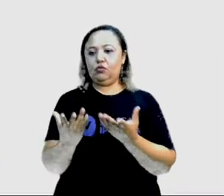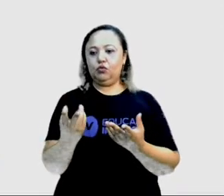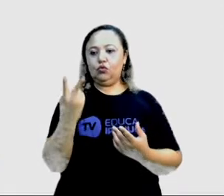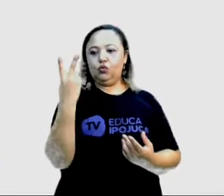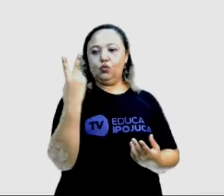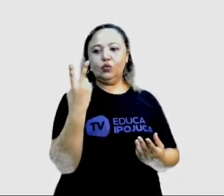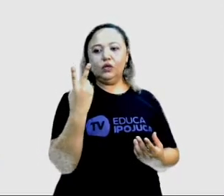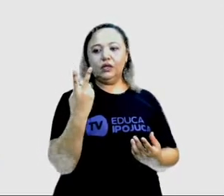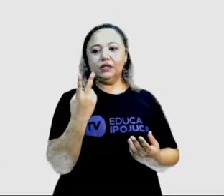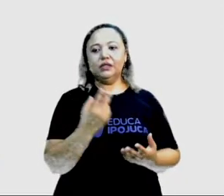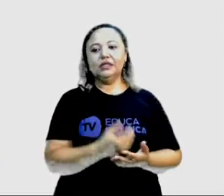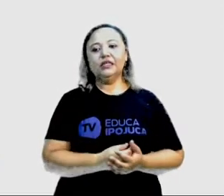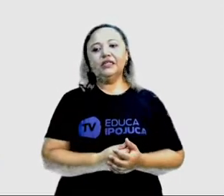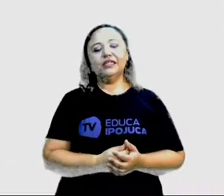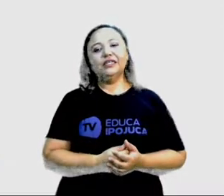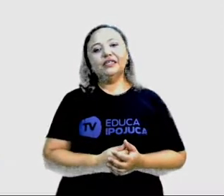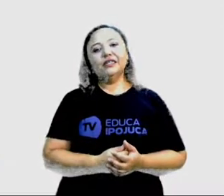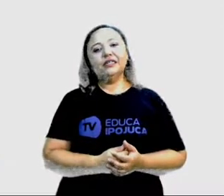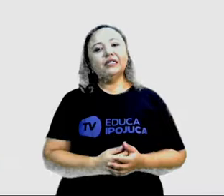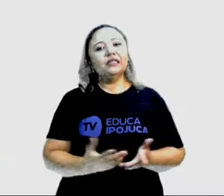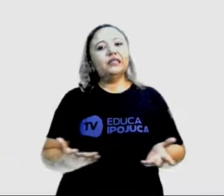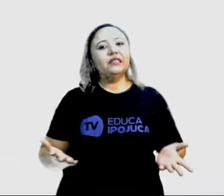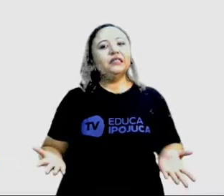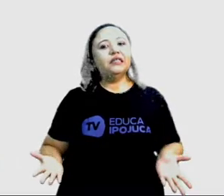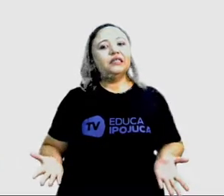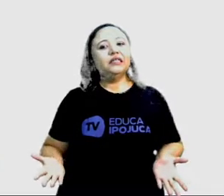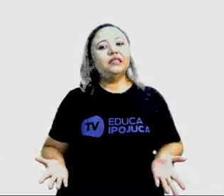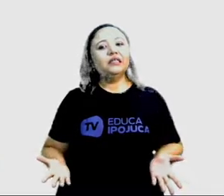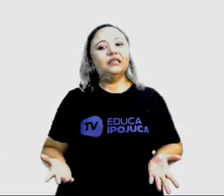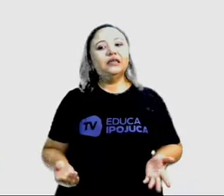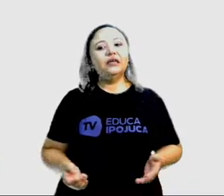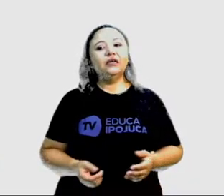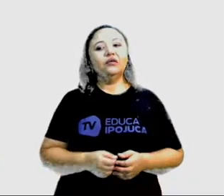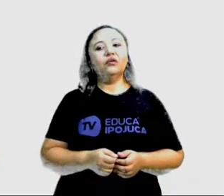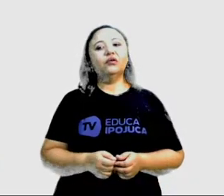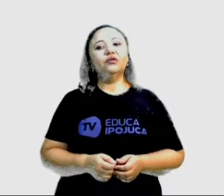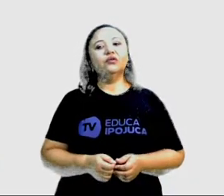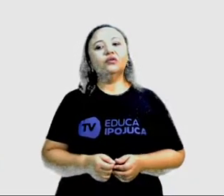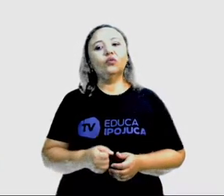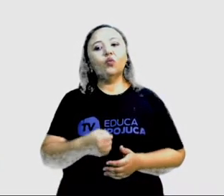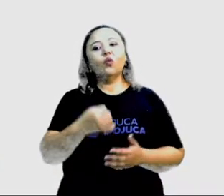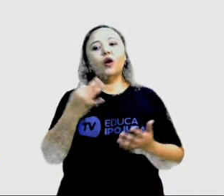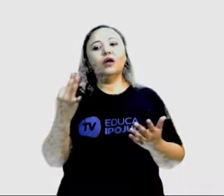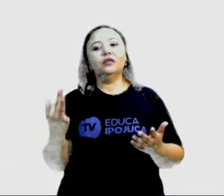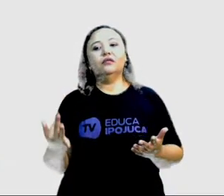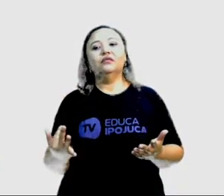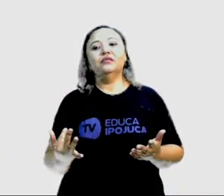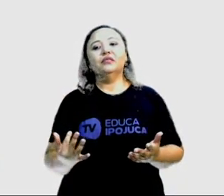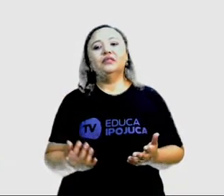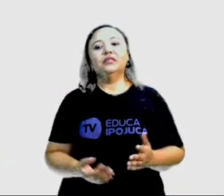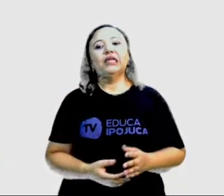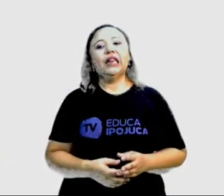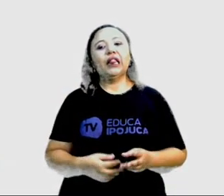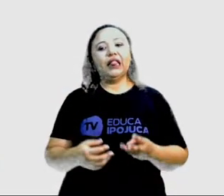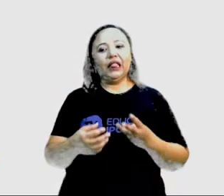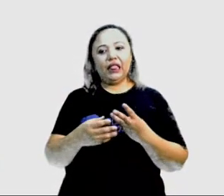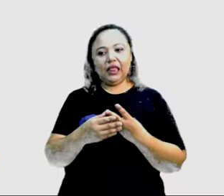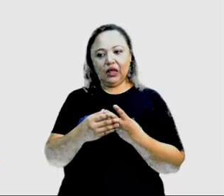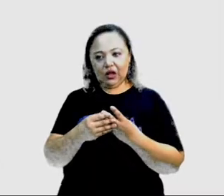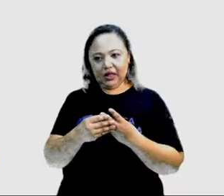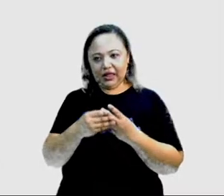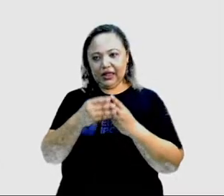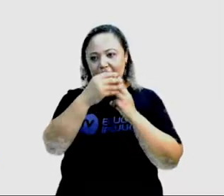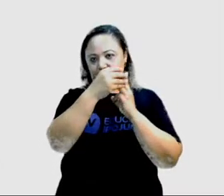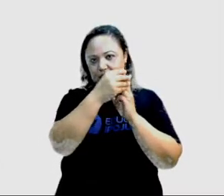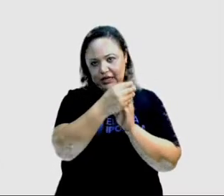2 é igual a quanto? E aí, gente? Quem sabe me dizer qual é o